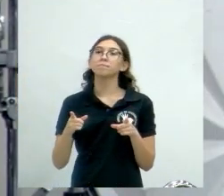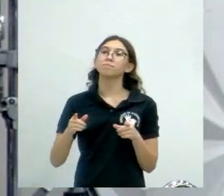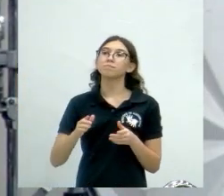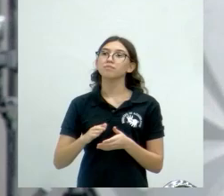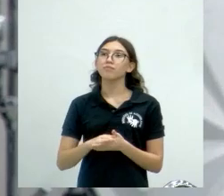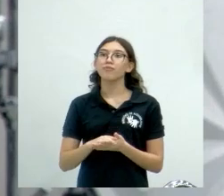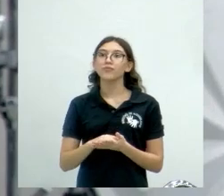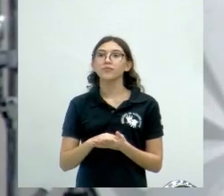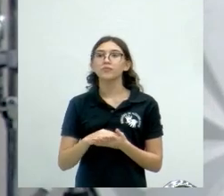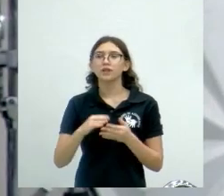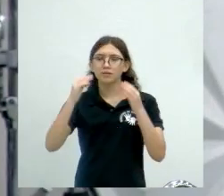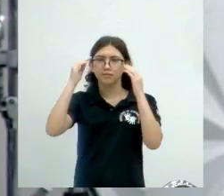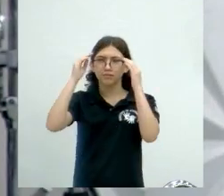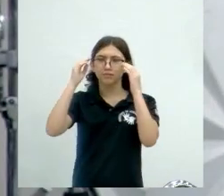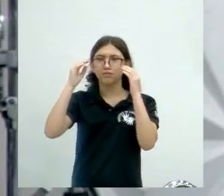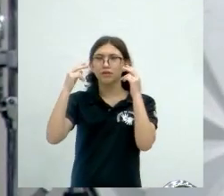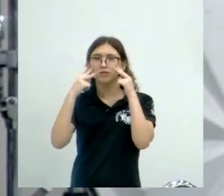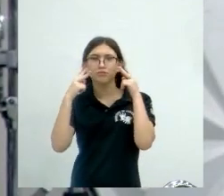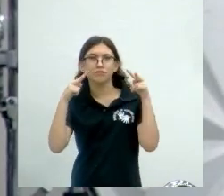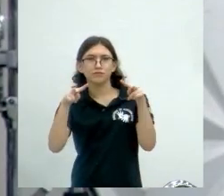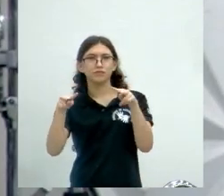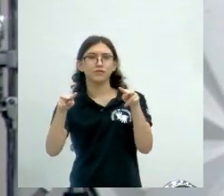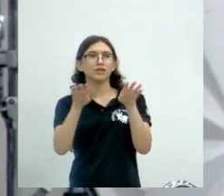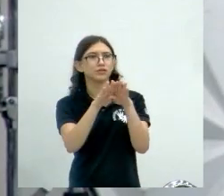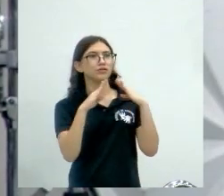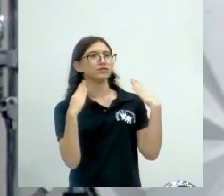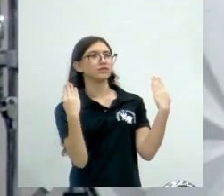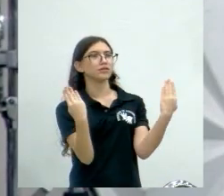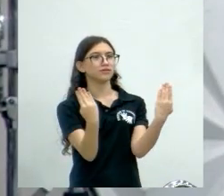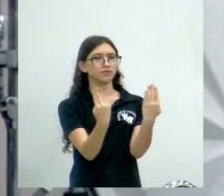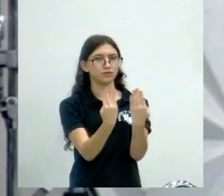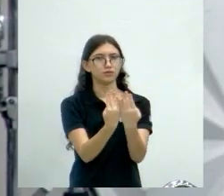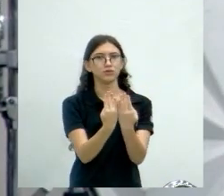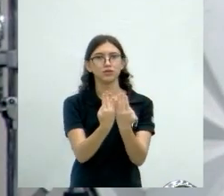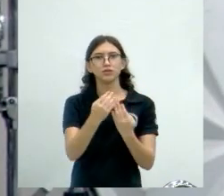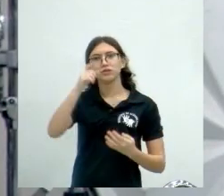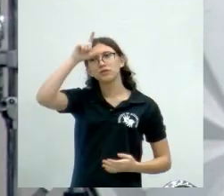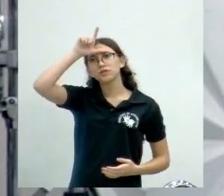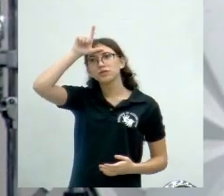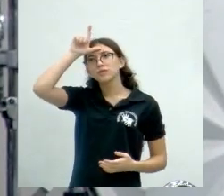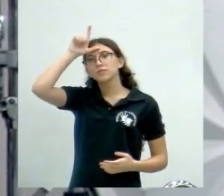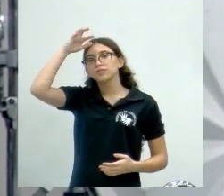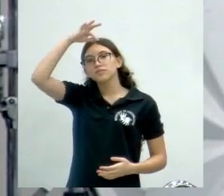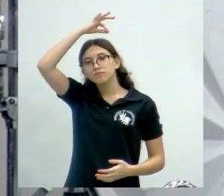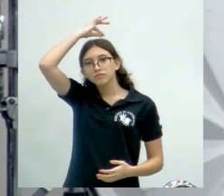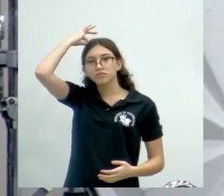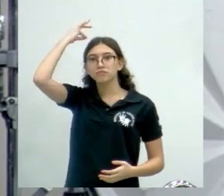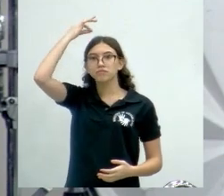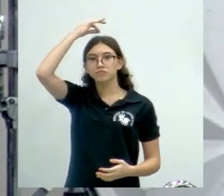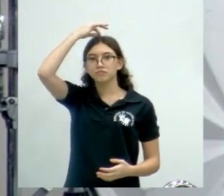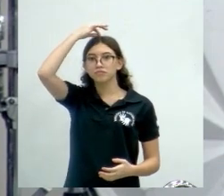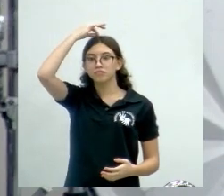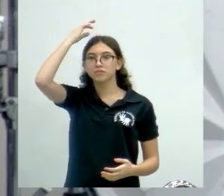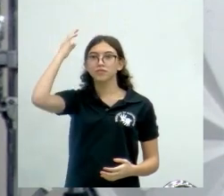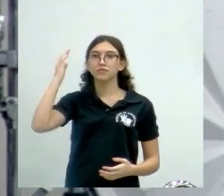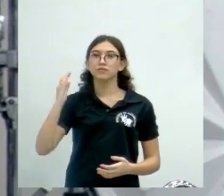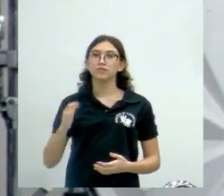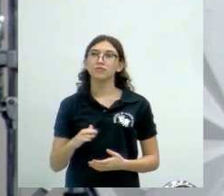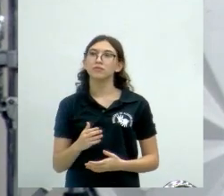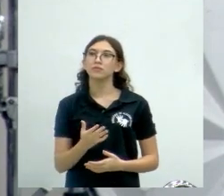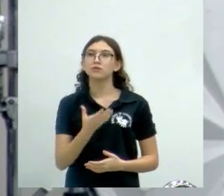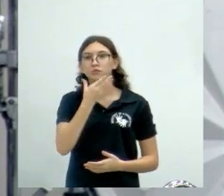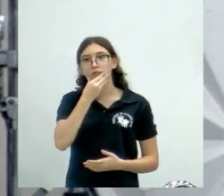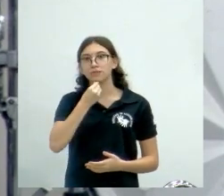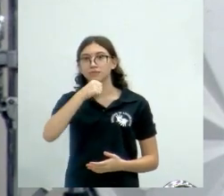nossa volta, principalmente quando a gente fala aqui sobre liderança espiritual, sobre paternidade e maternidade. Então, se você quer